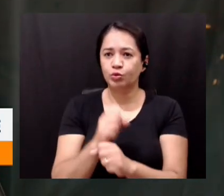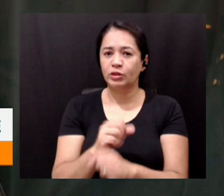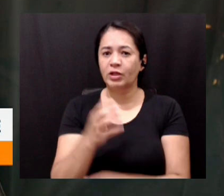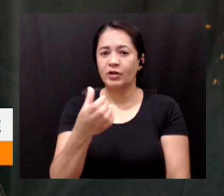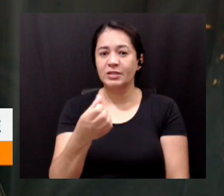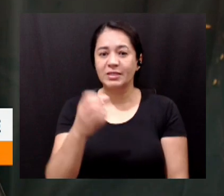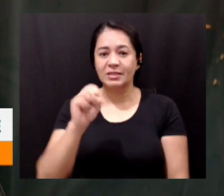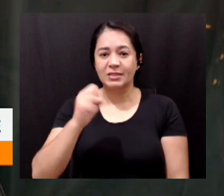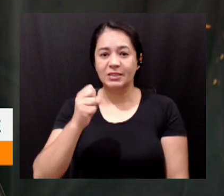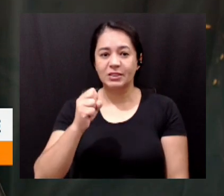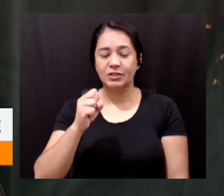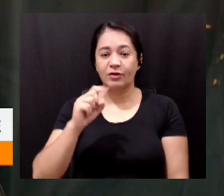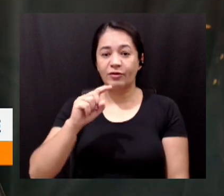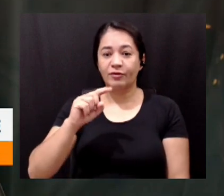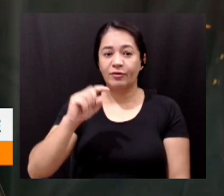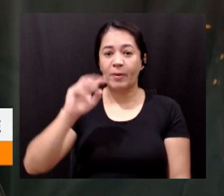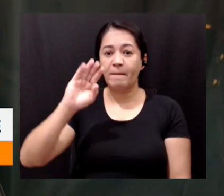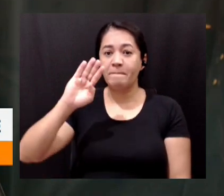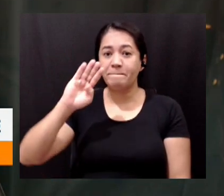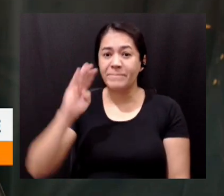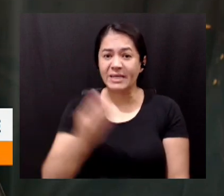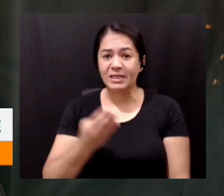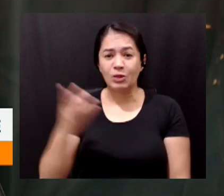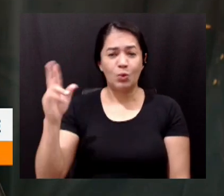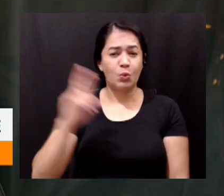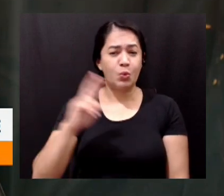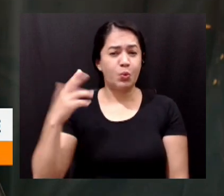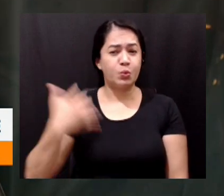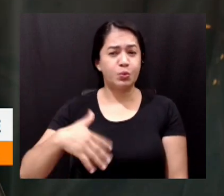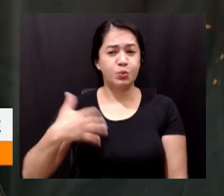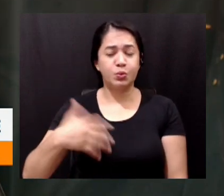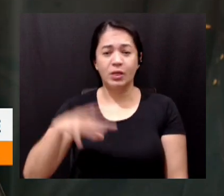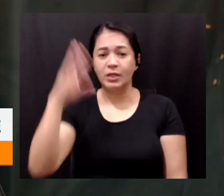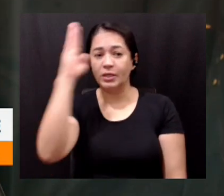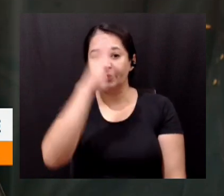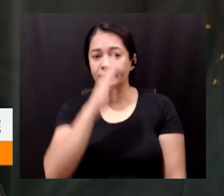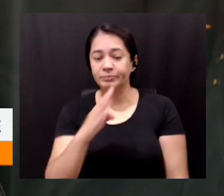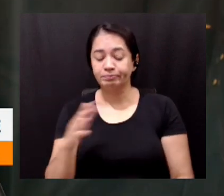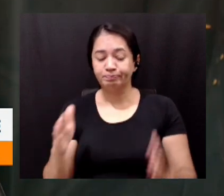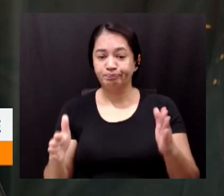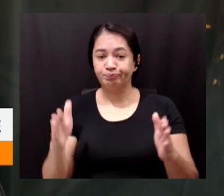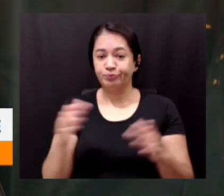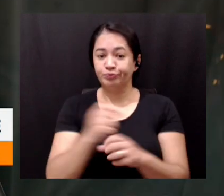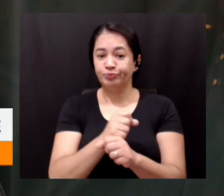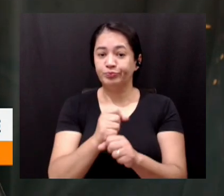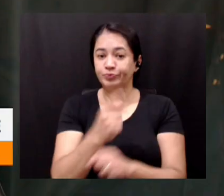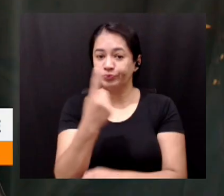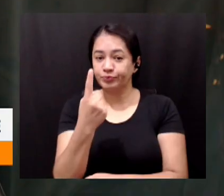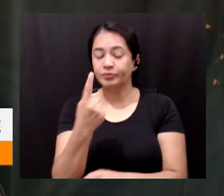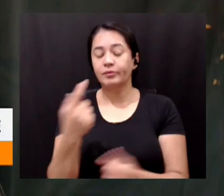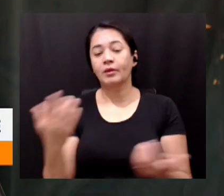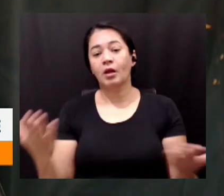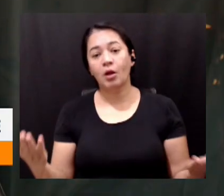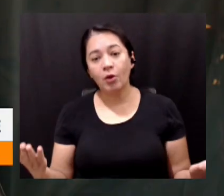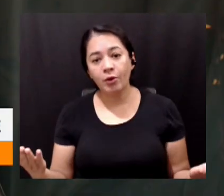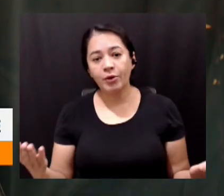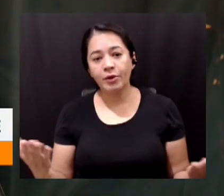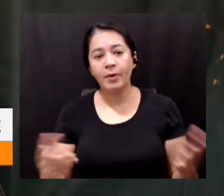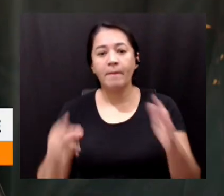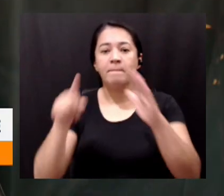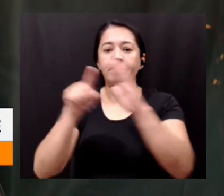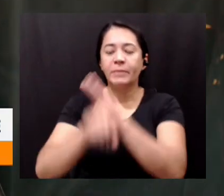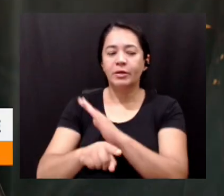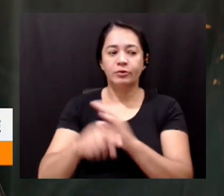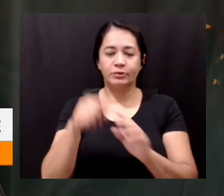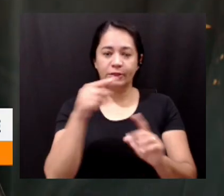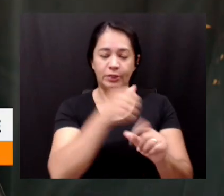68,20 bilhões de reais no país nesse período. Agora perguntando para o nosso psicólogo, né? Por